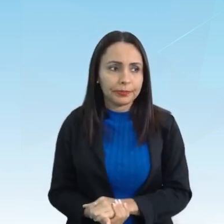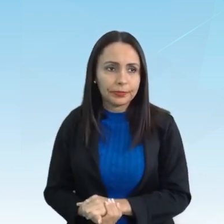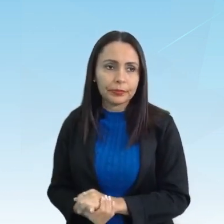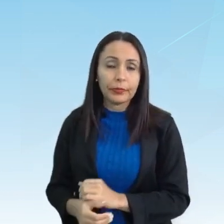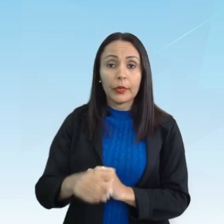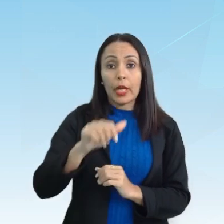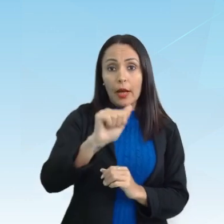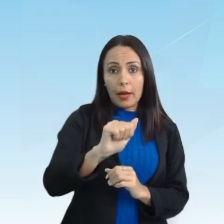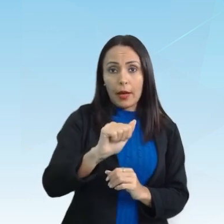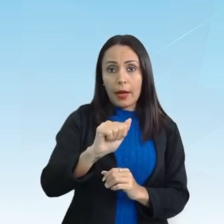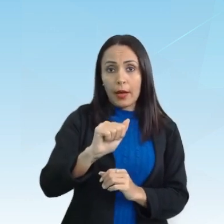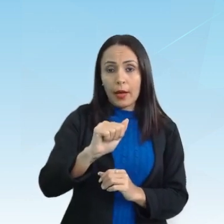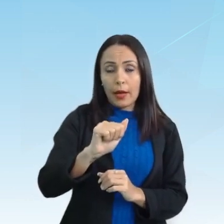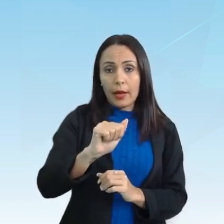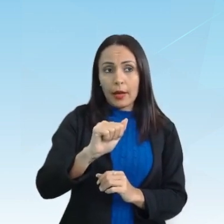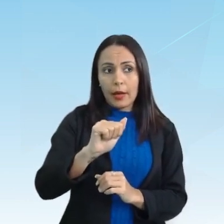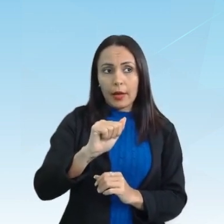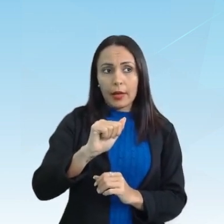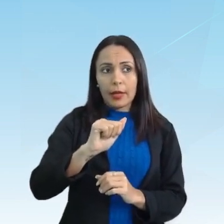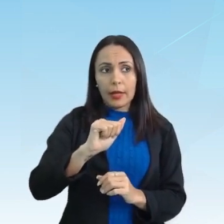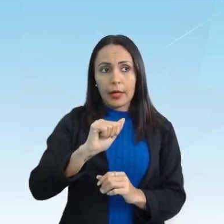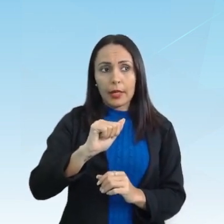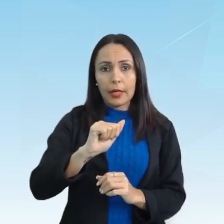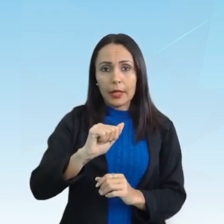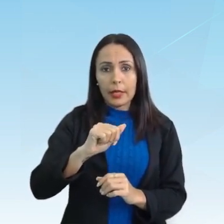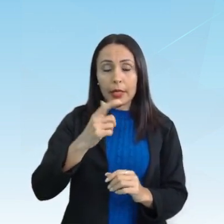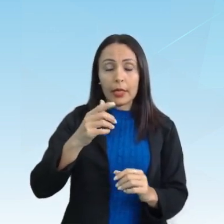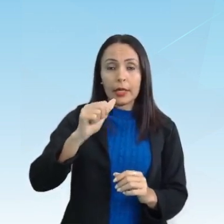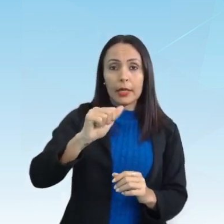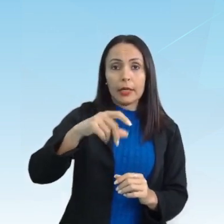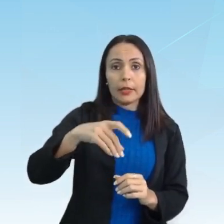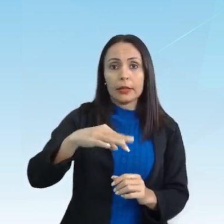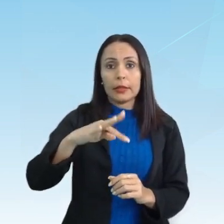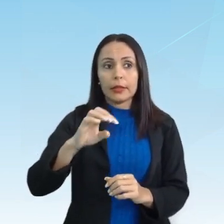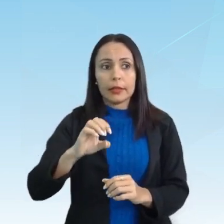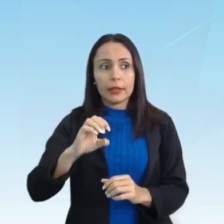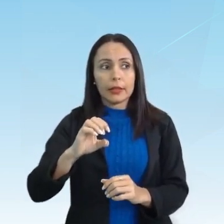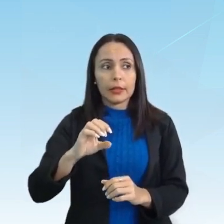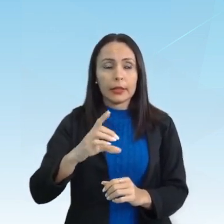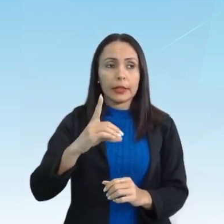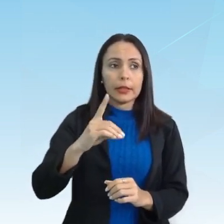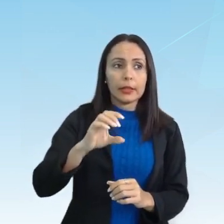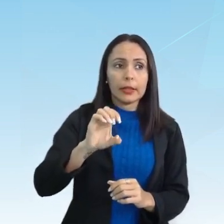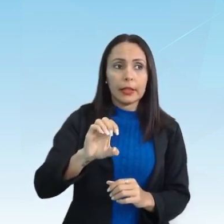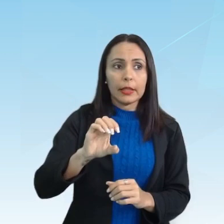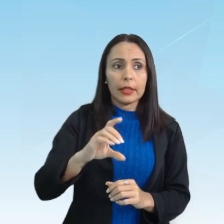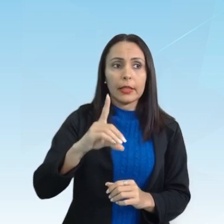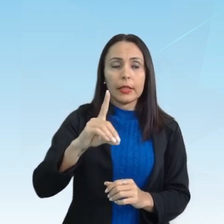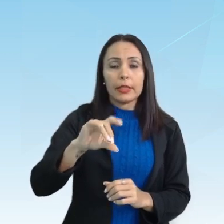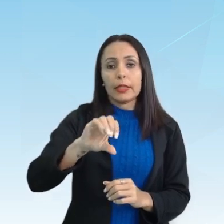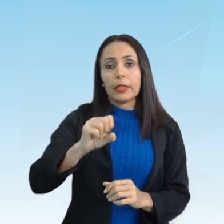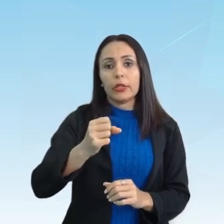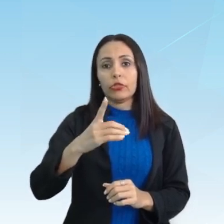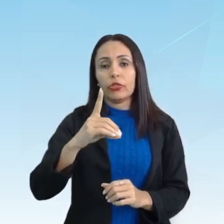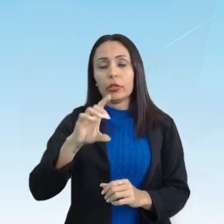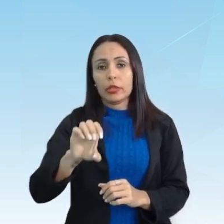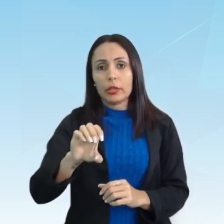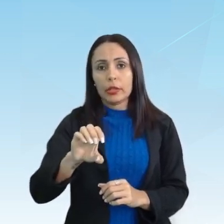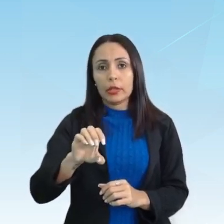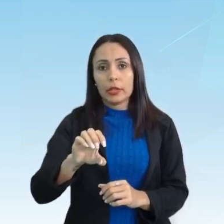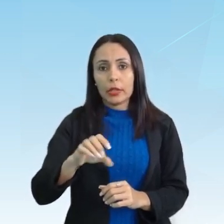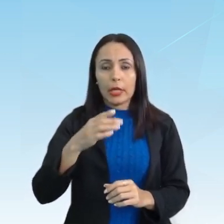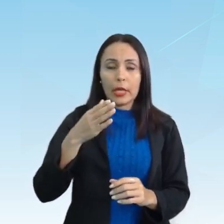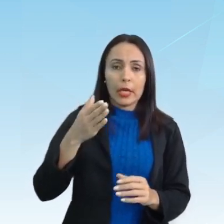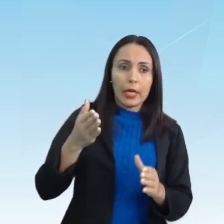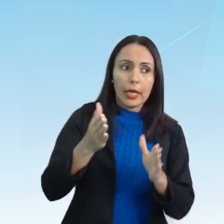a, após, ante, de, desde, em,